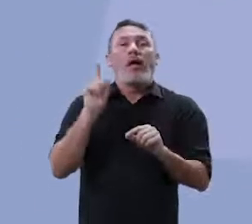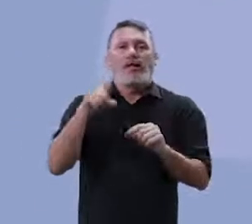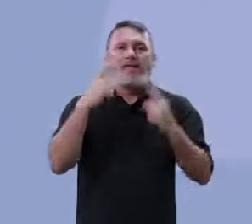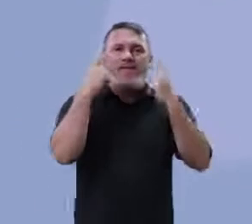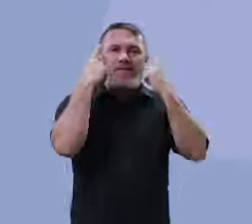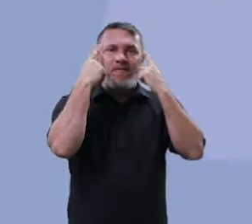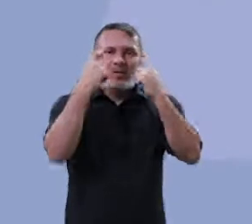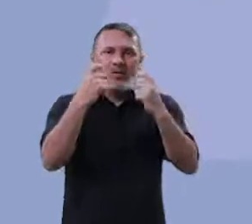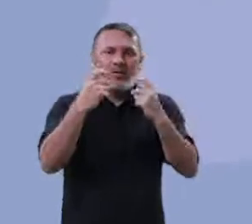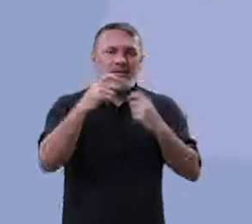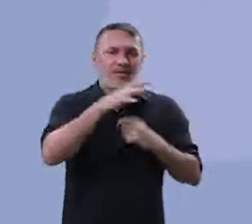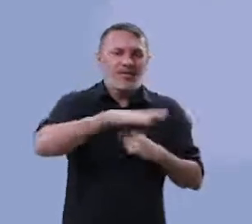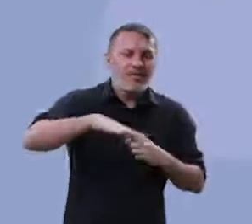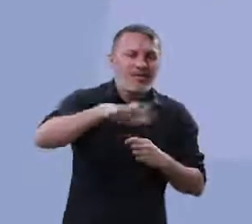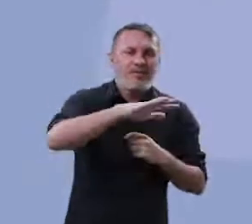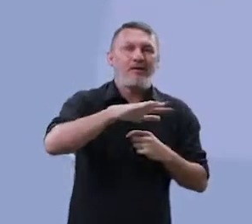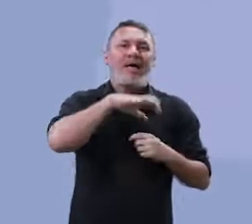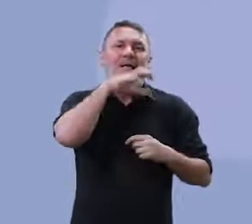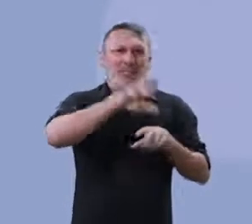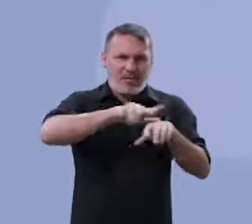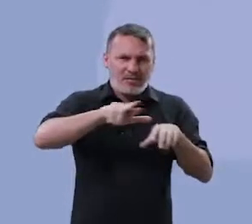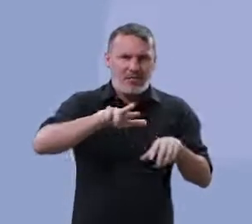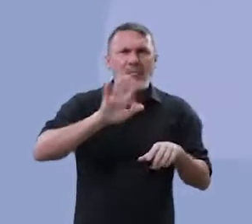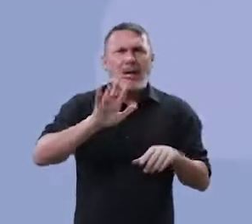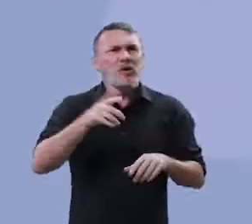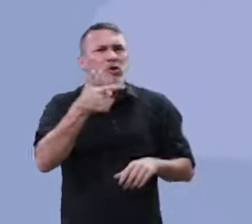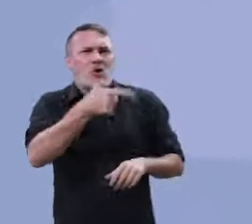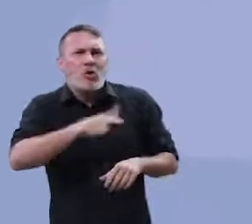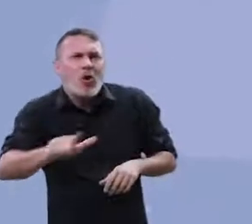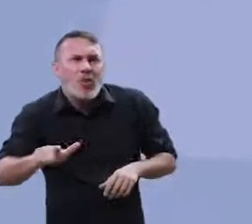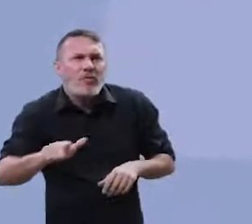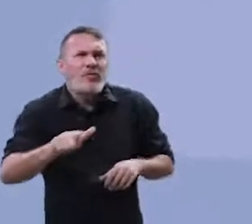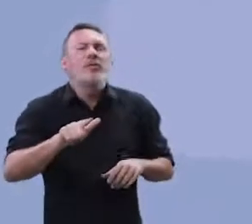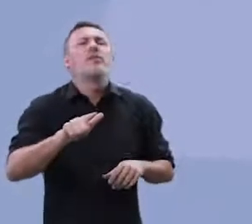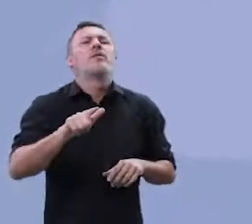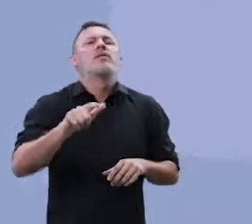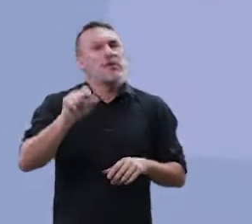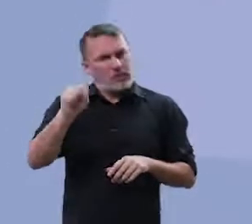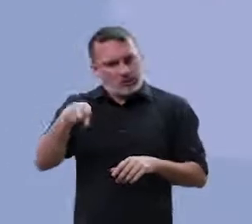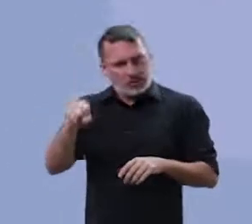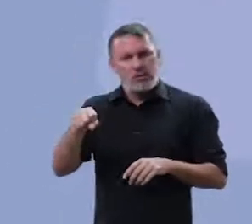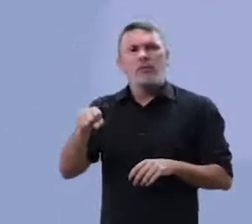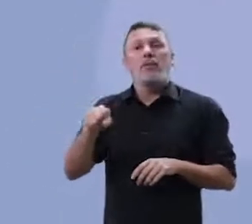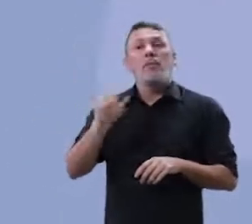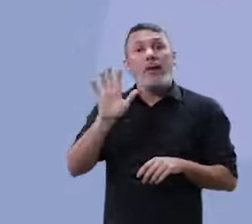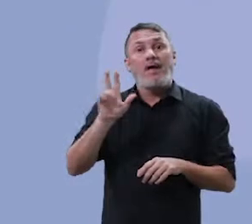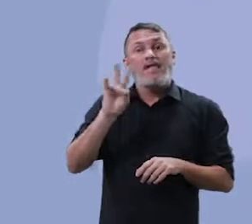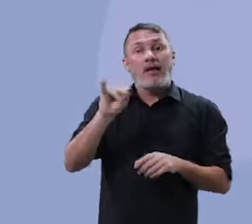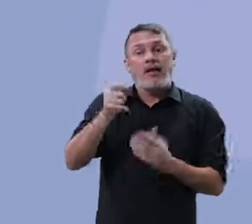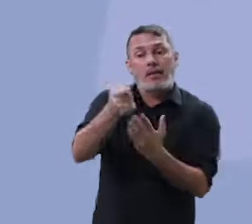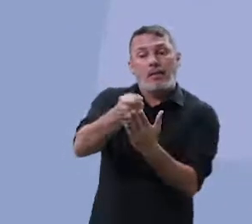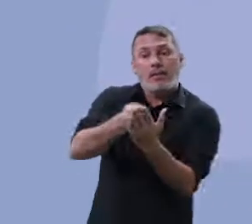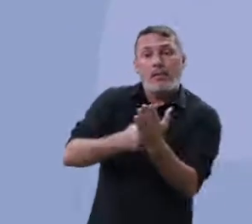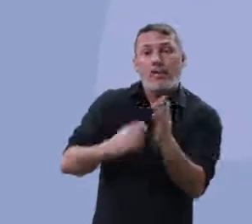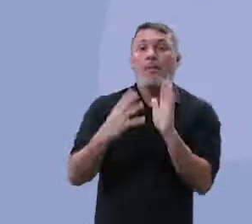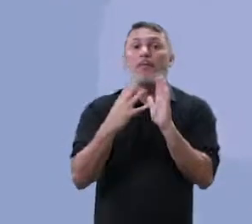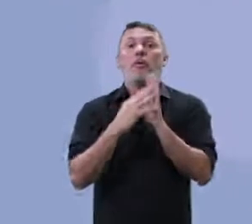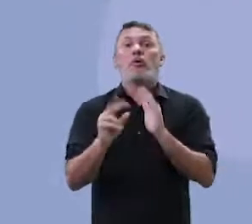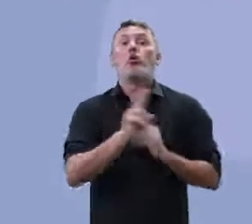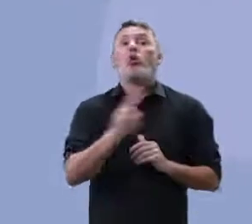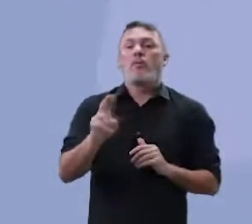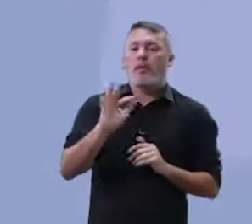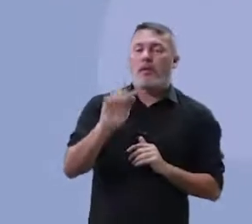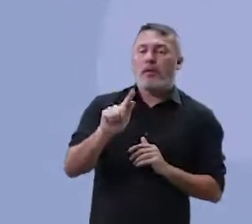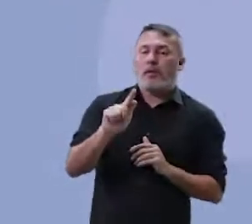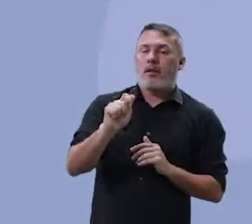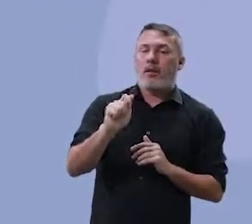falar sobre violência contra os animais. Professor, você já falou uma redação sobre essa, você já falou sobre isso. Sim, mas nós vamos ler uma redação modelo